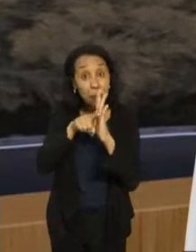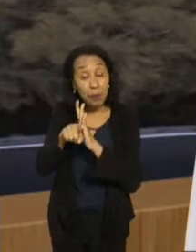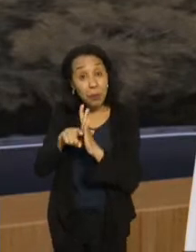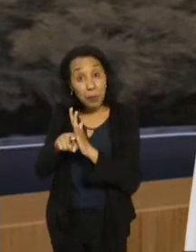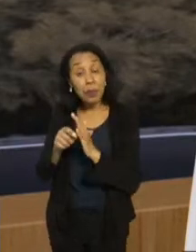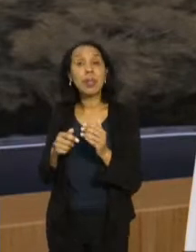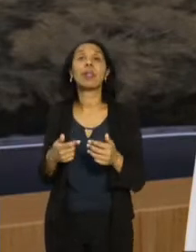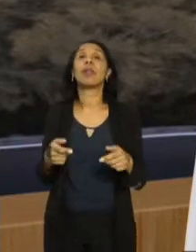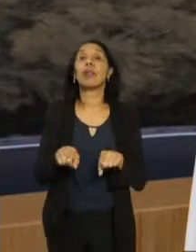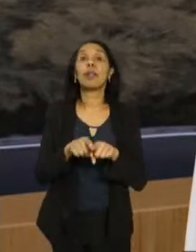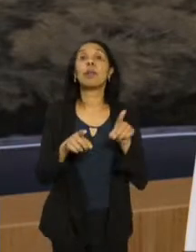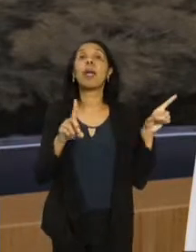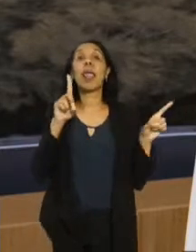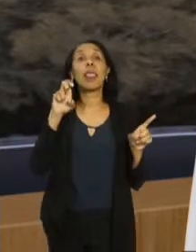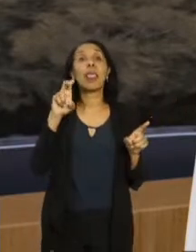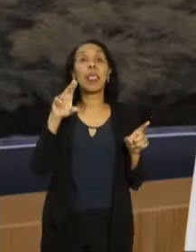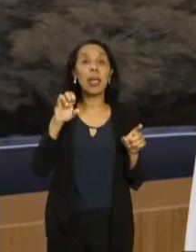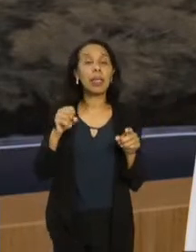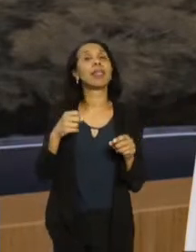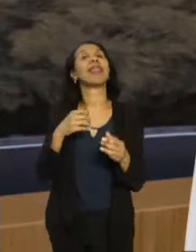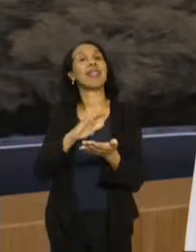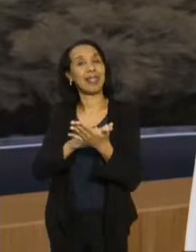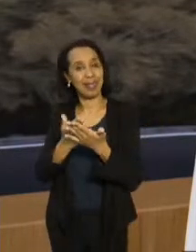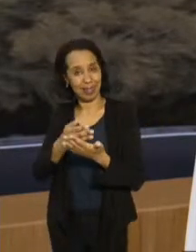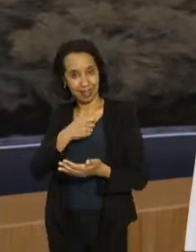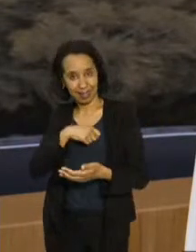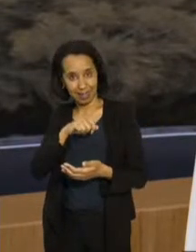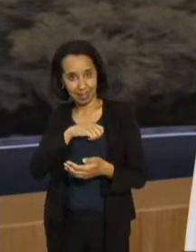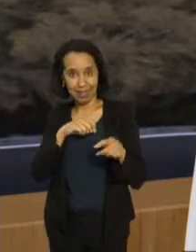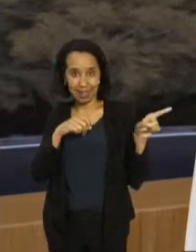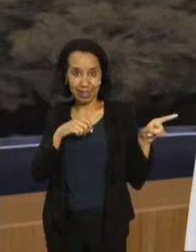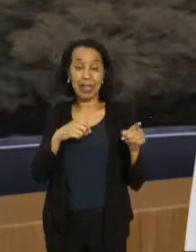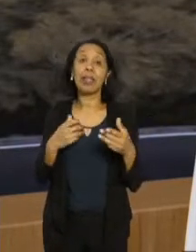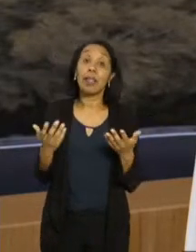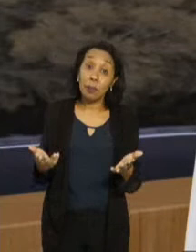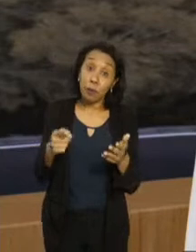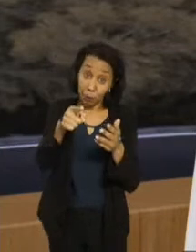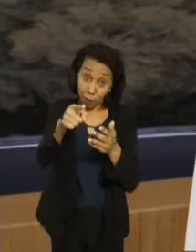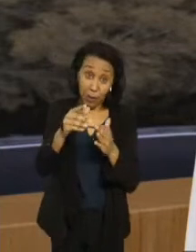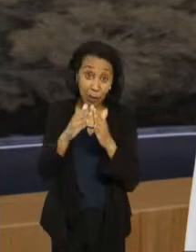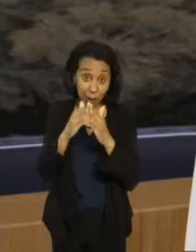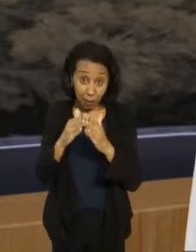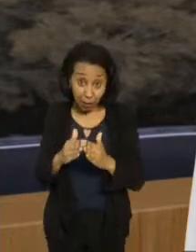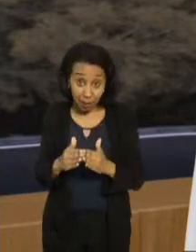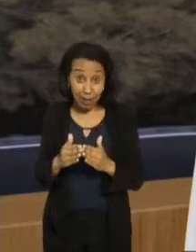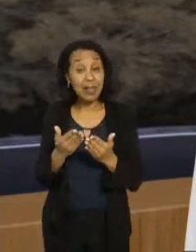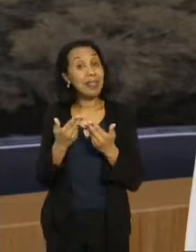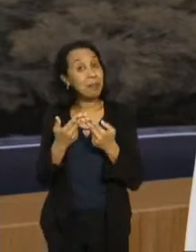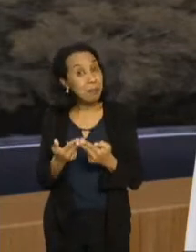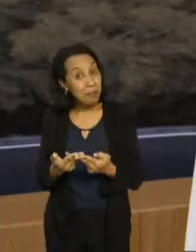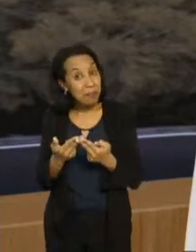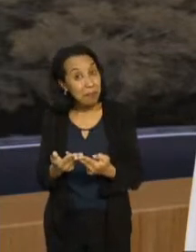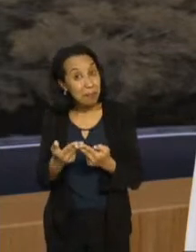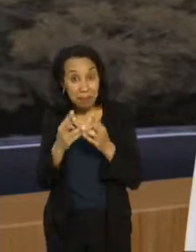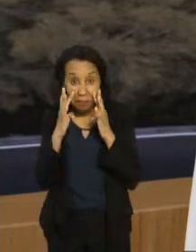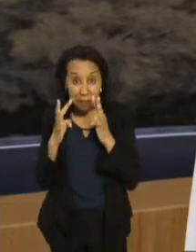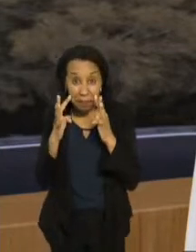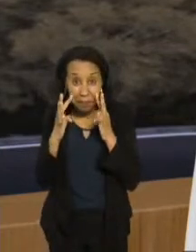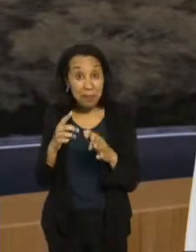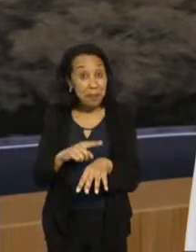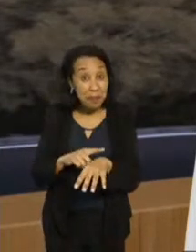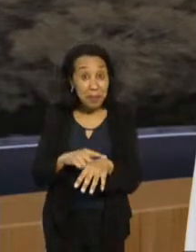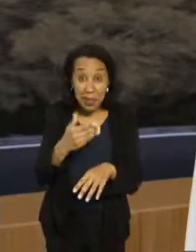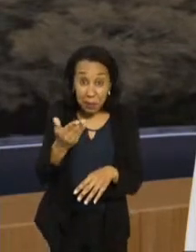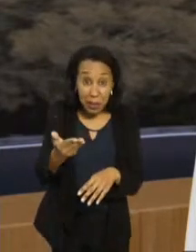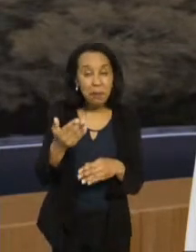Scania. A Daniele, na tradução simultânea. E a você, que, com paciência, investiu o tempo e ficou com gente até agora o